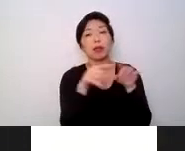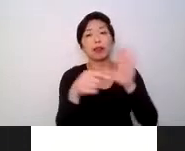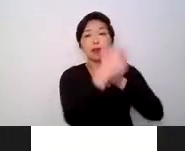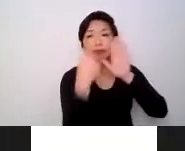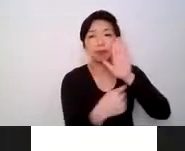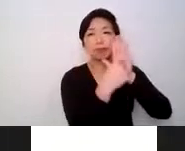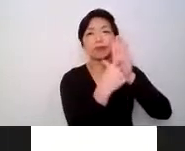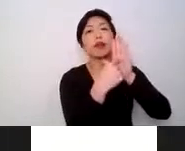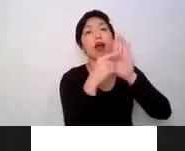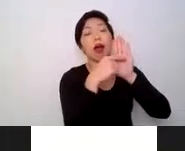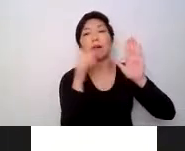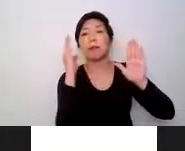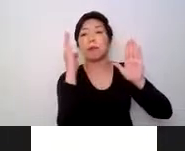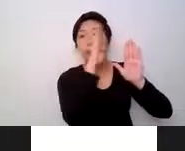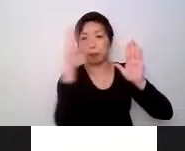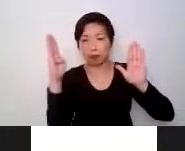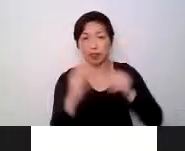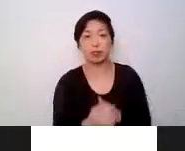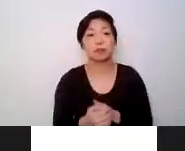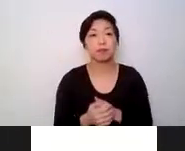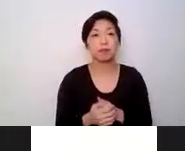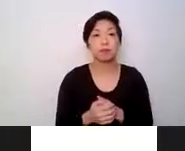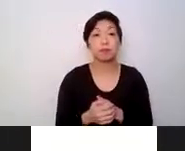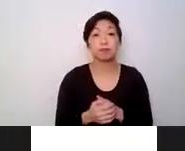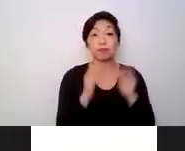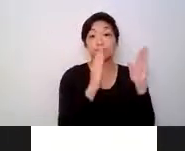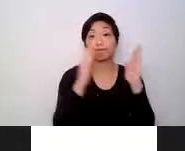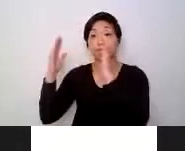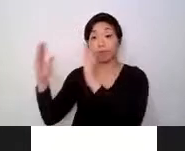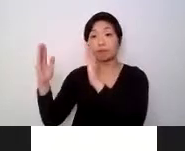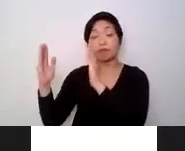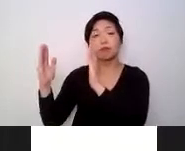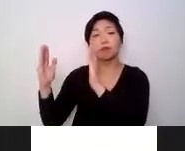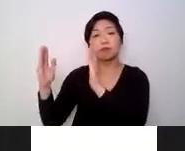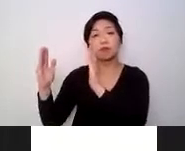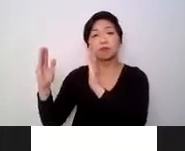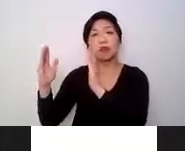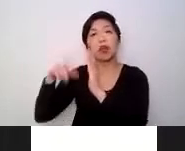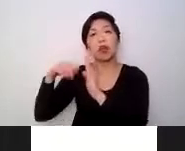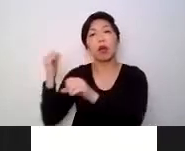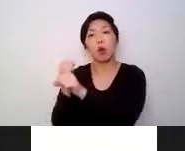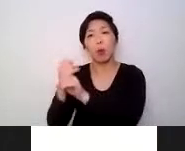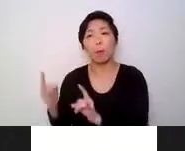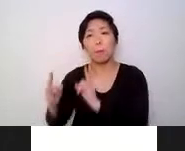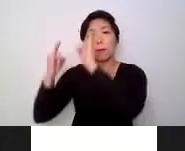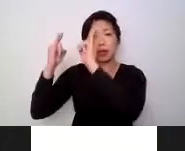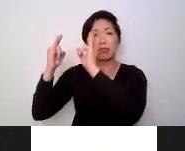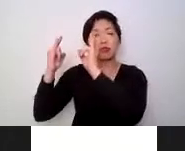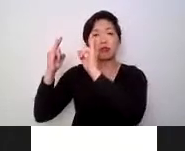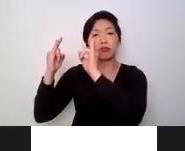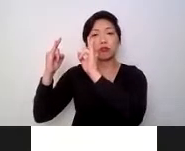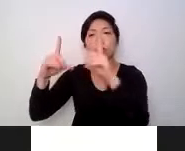na imagem à direita, a gente consegue perceber o edifício da biblioteca no seu momento da construção, a gente